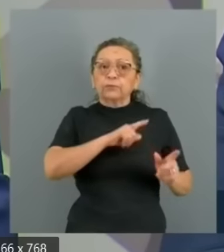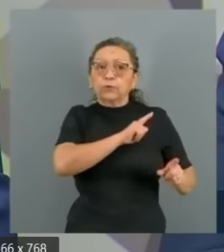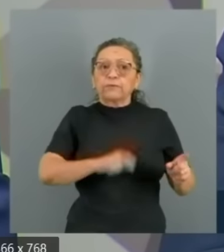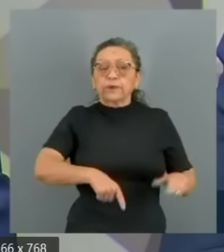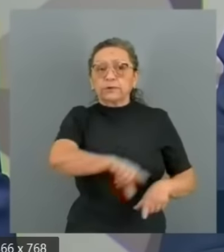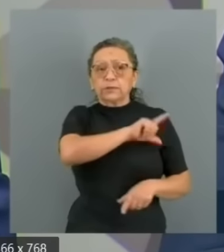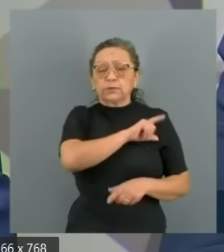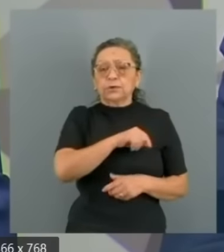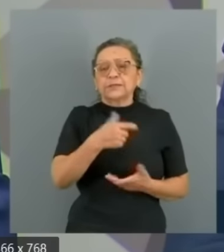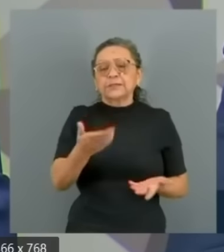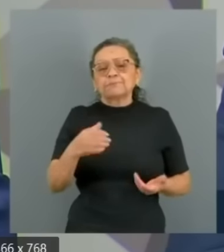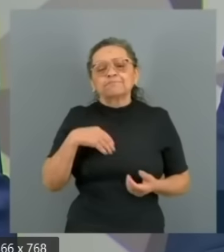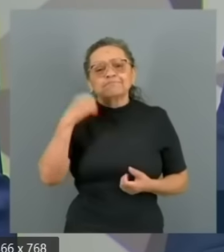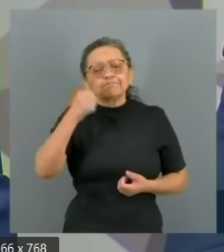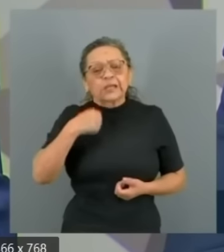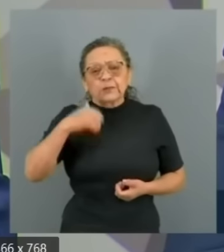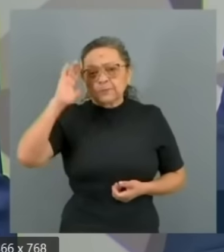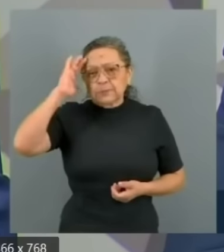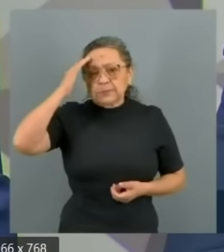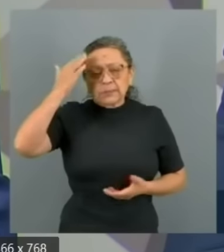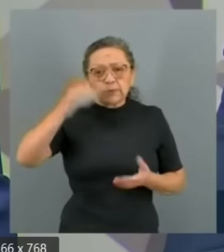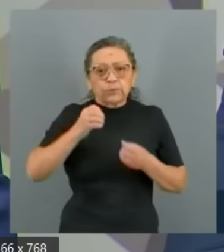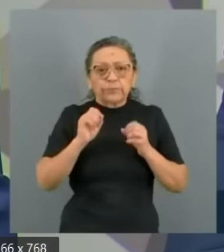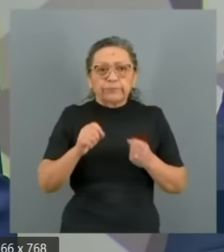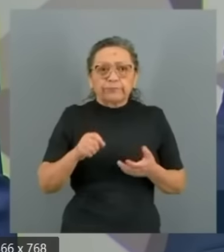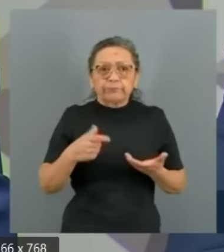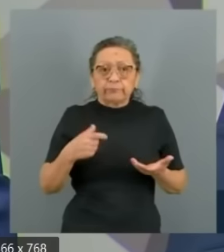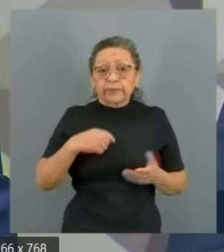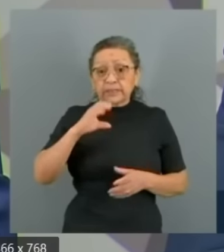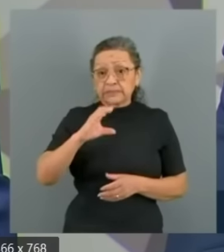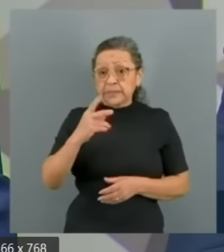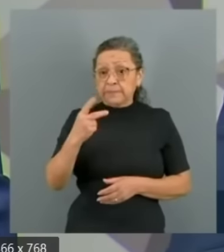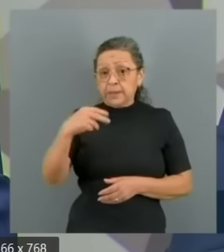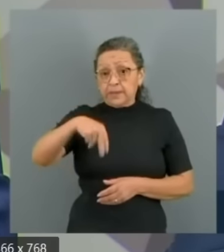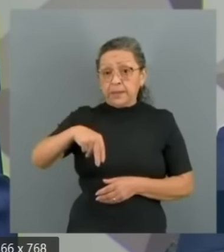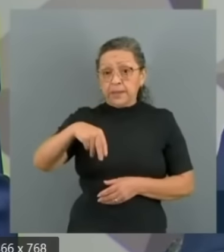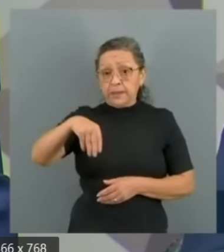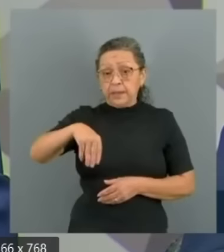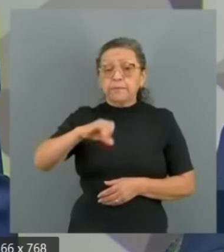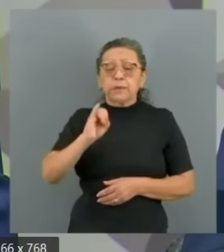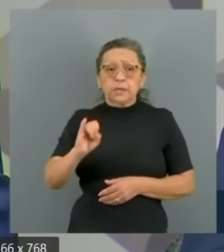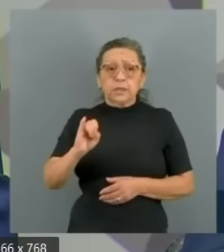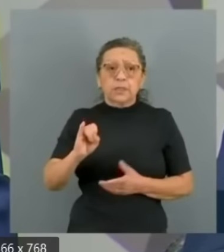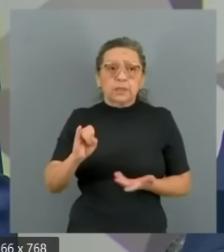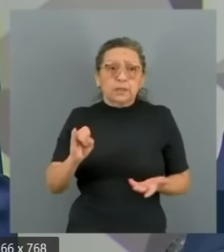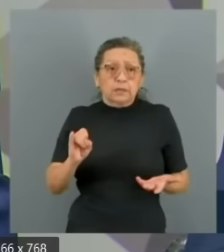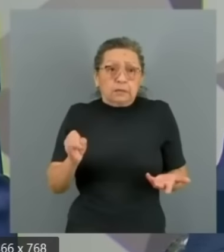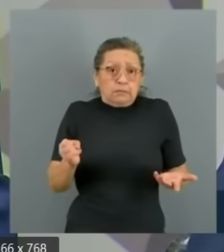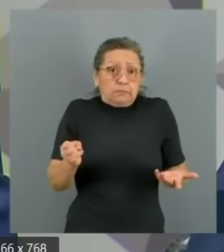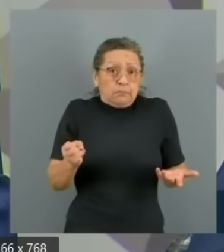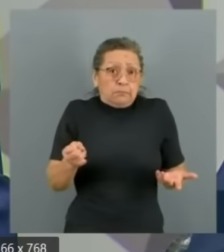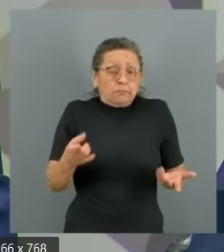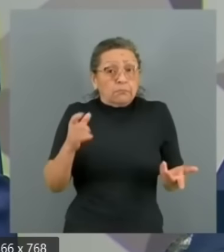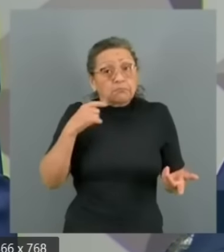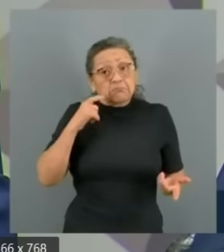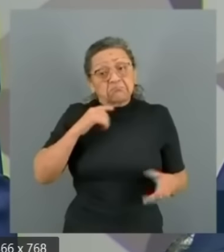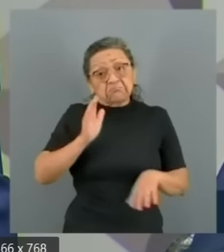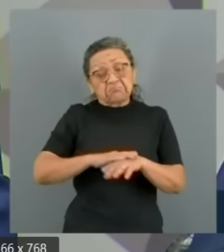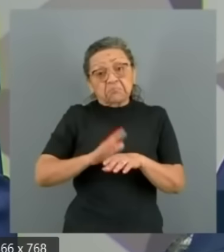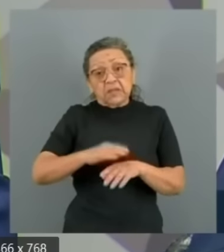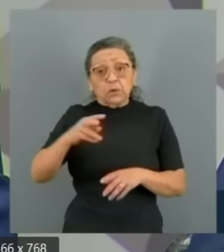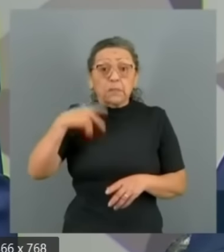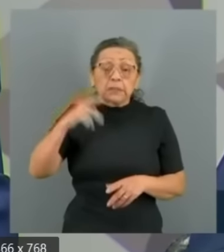Senador, eu entendo que a CPMI, por estarmos no parlamento, tem o seu viés